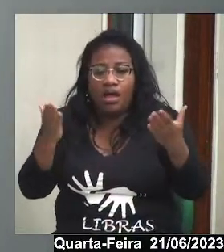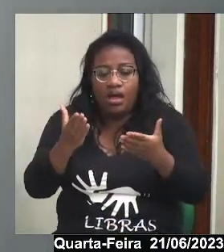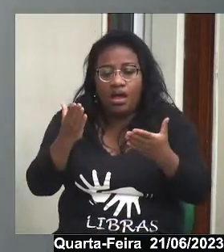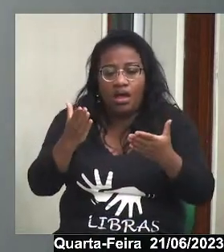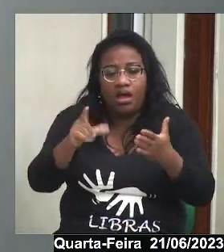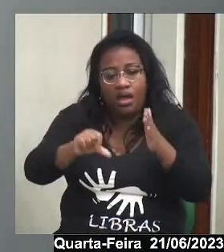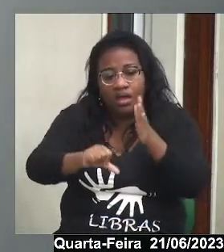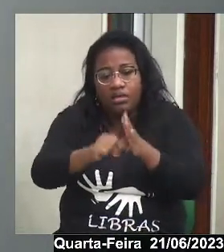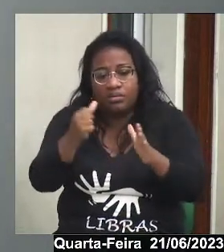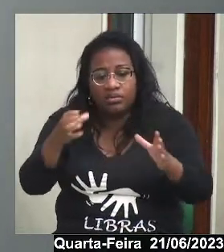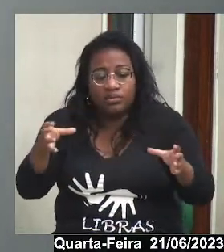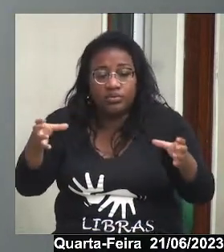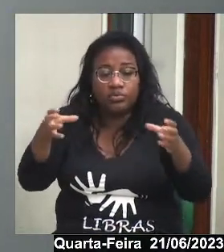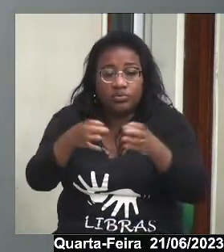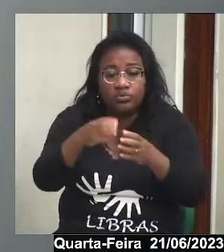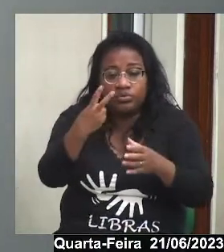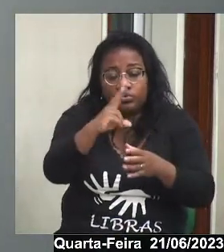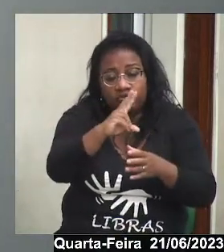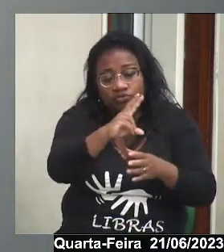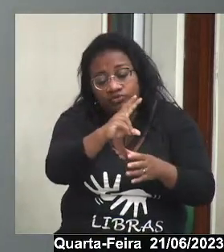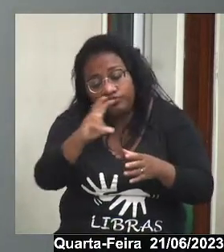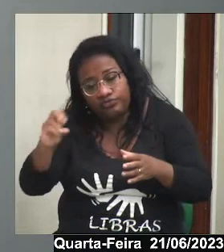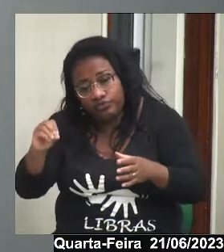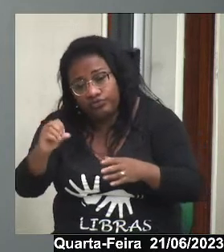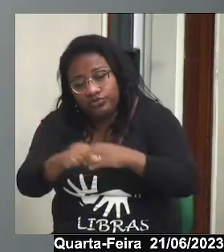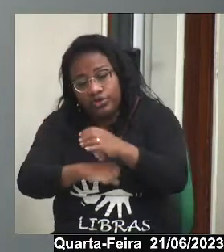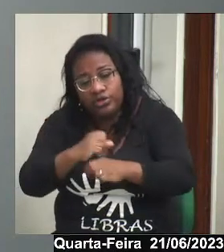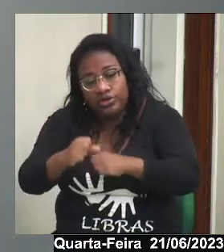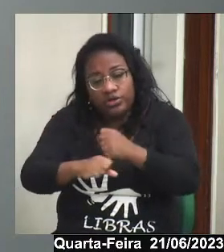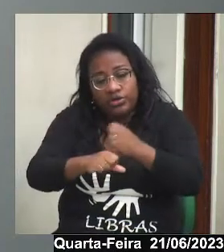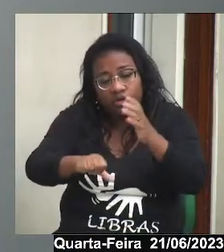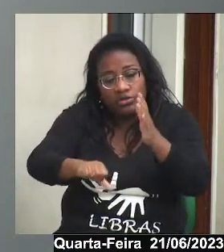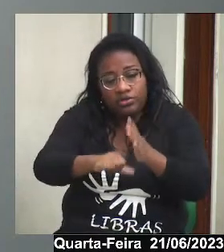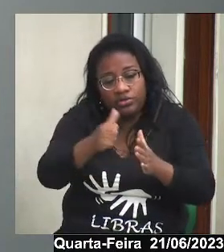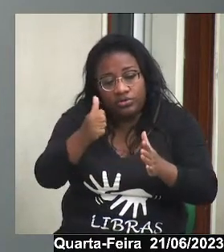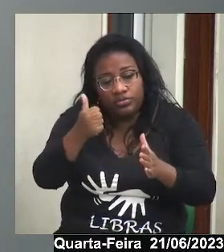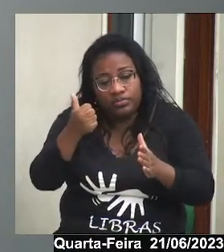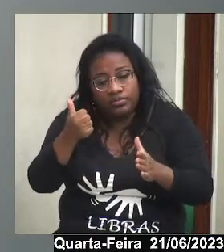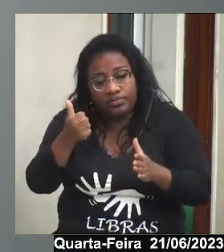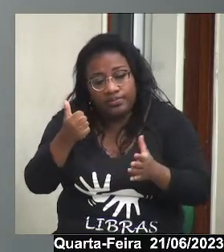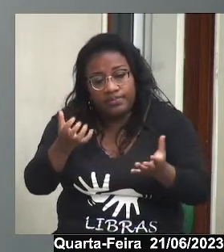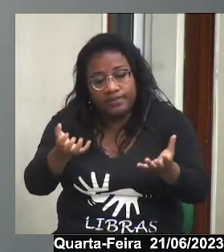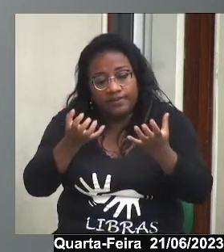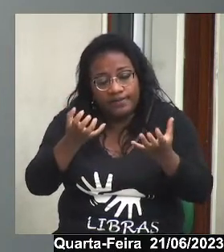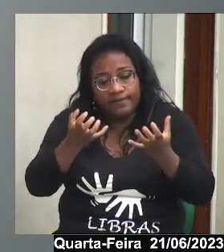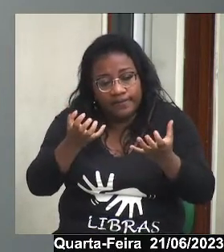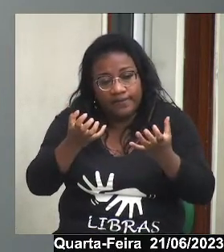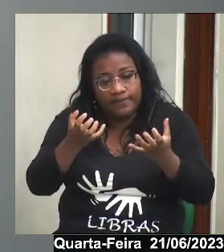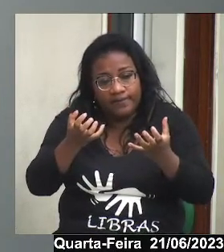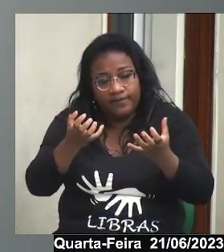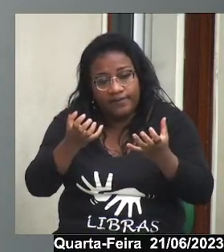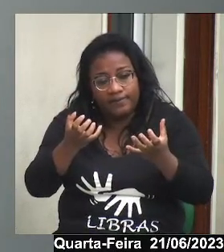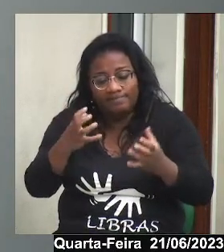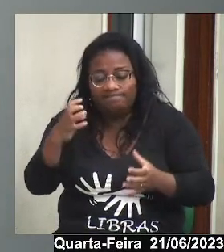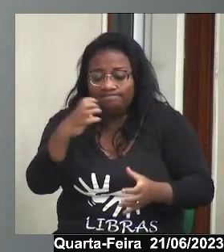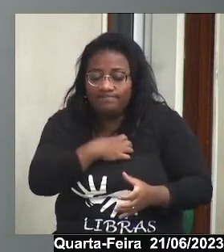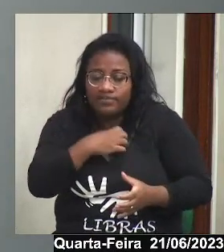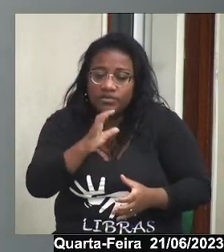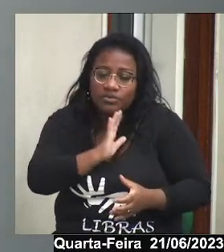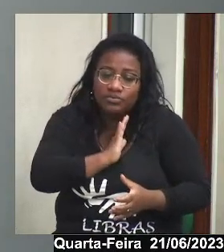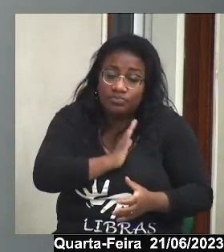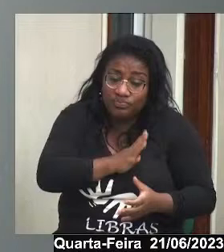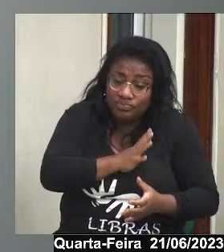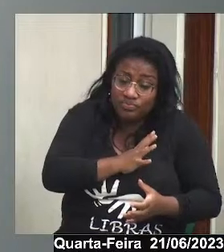do aniversário da primeira turma, os 20 anos da primeira turma da Guarda Municipal. Então, eu queria dizer, senhores vereadores, que sinto